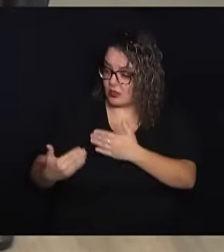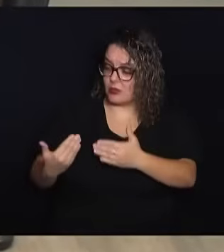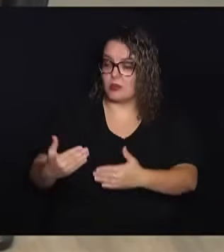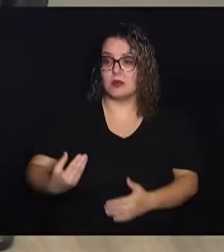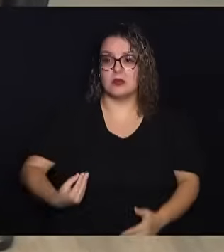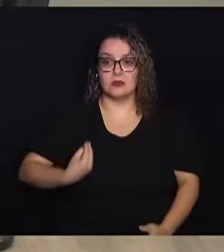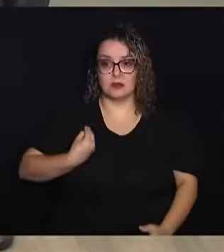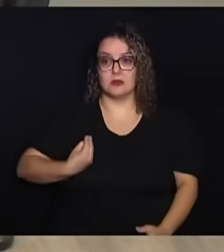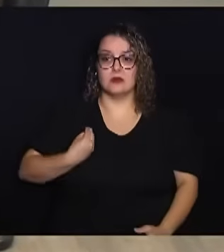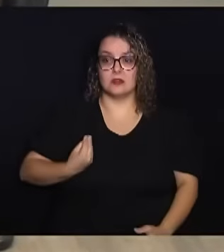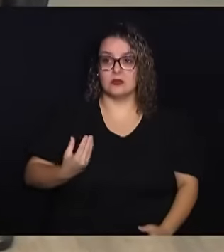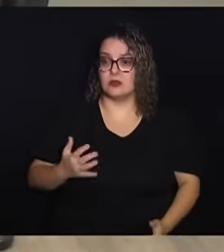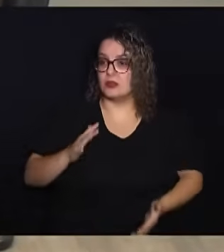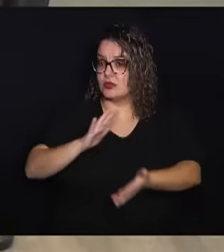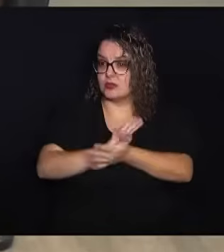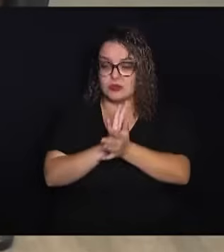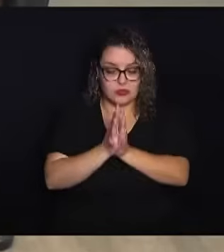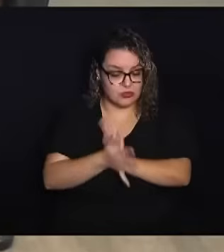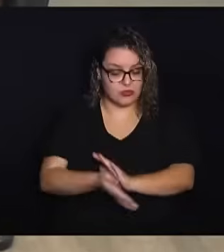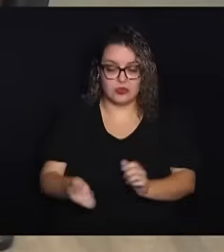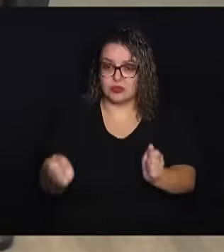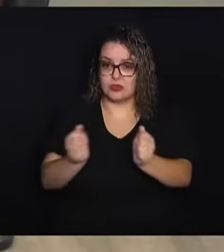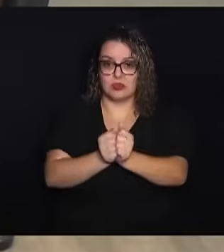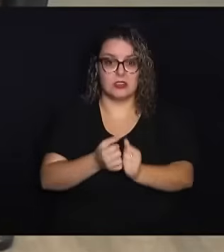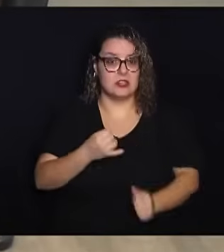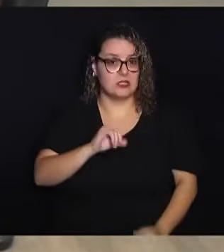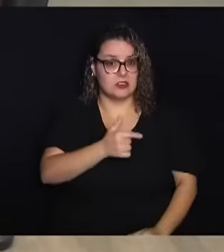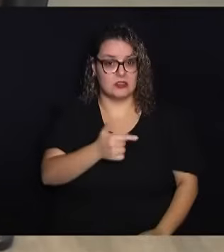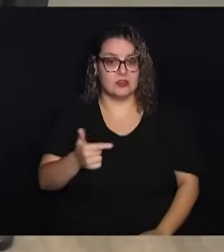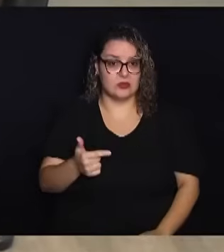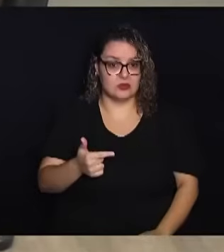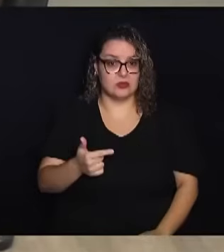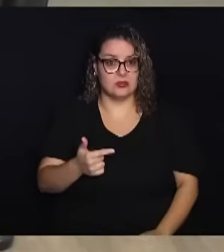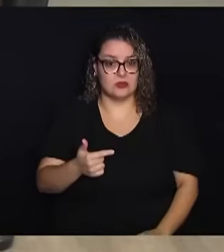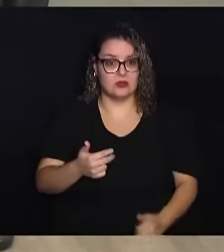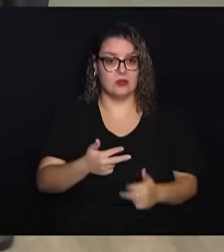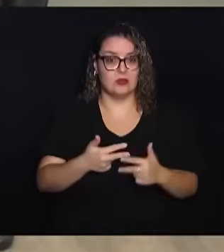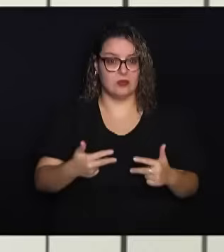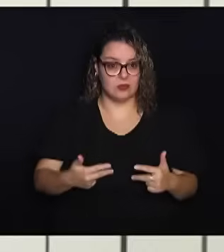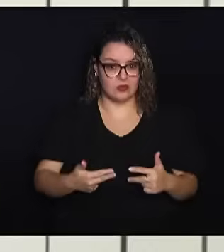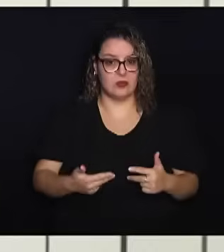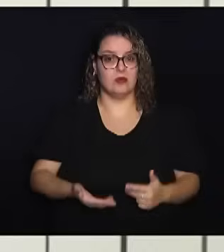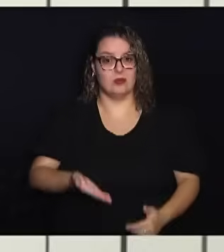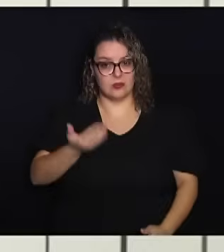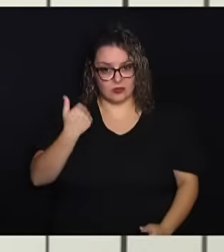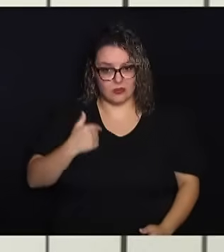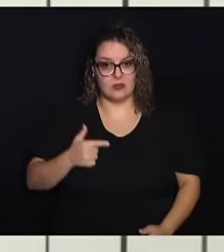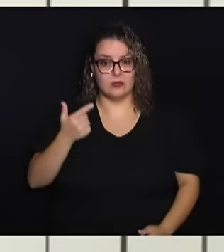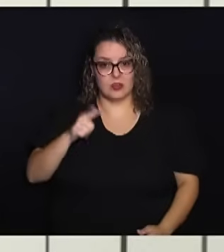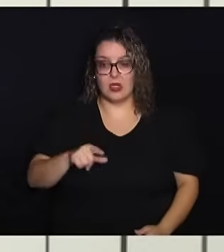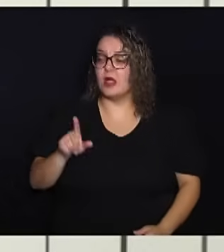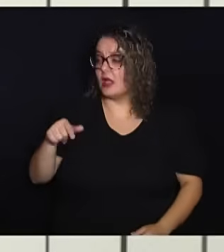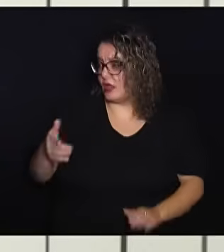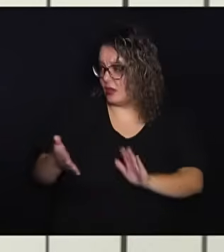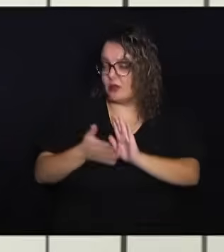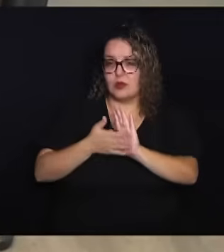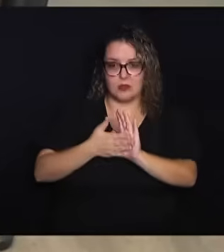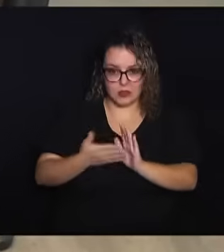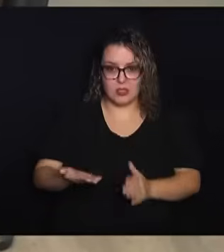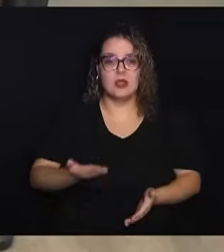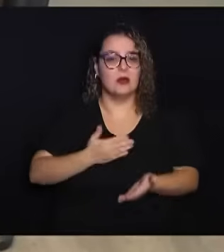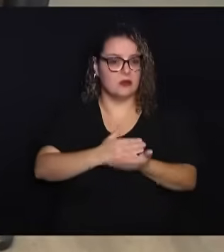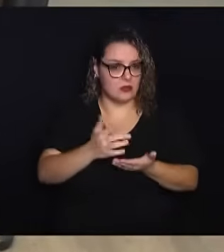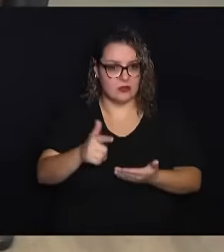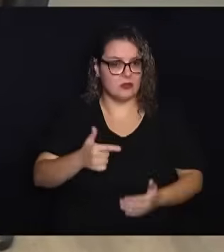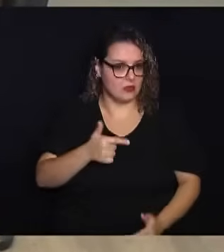que está sendo enterrada ali junto, sabe? E então, se você não tiver ali aquela coisa de, vamos lá, né? O propósito, vamos